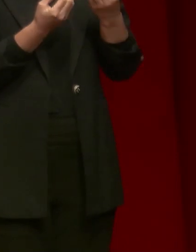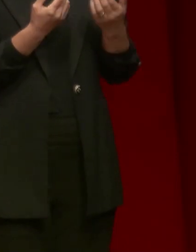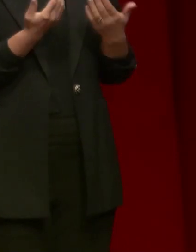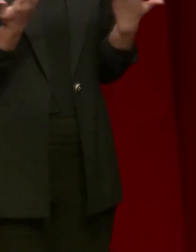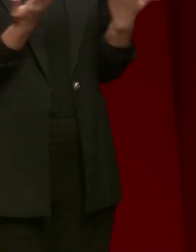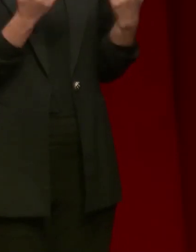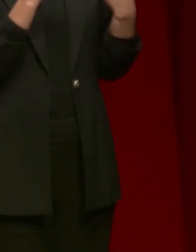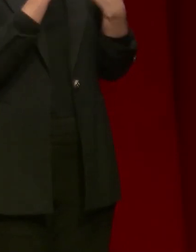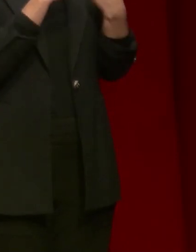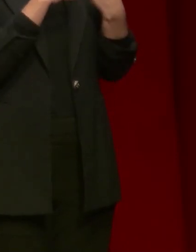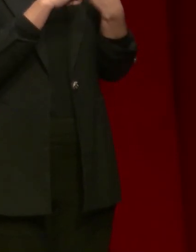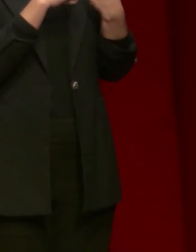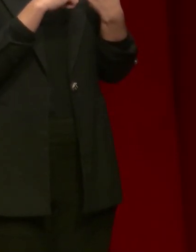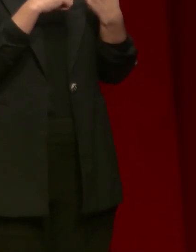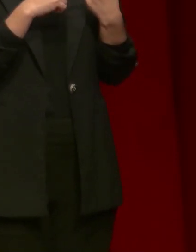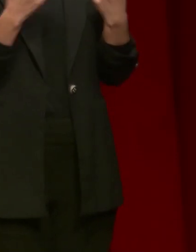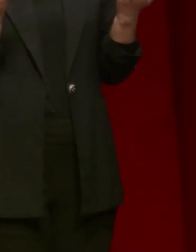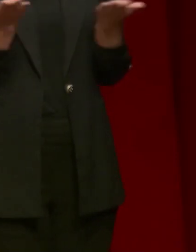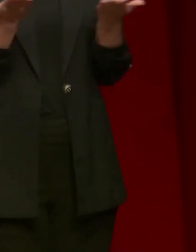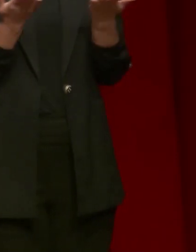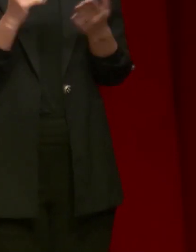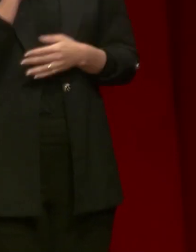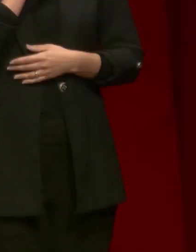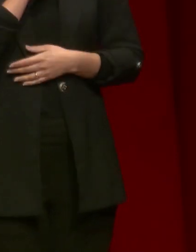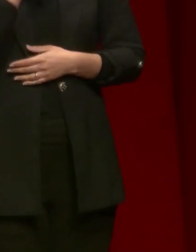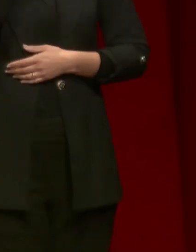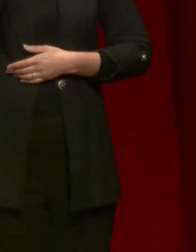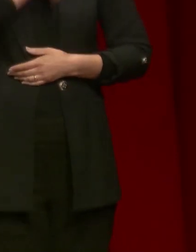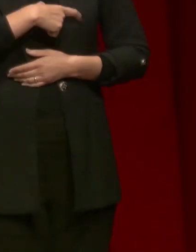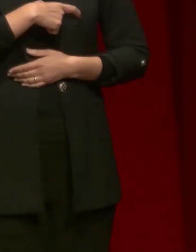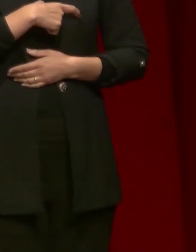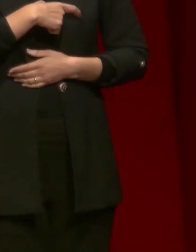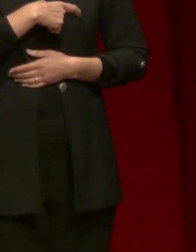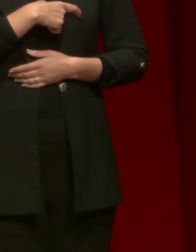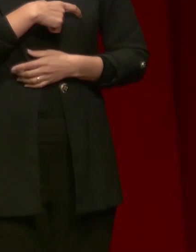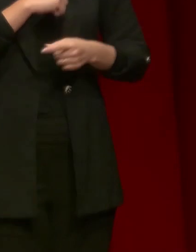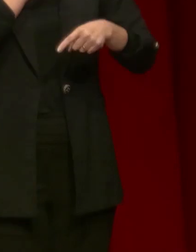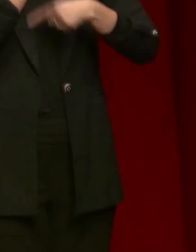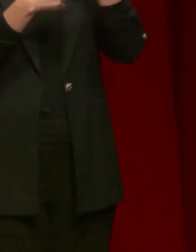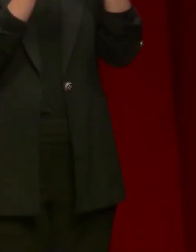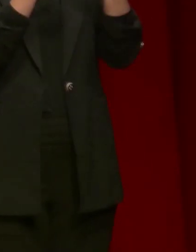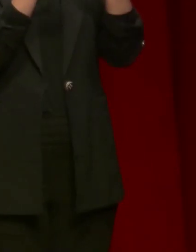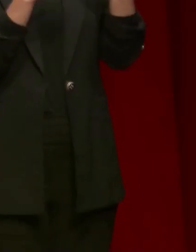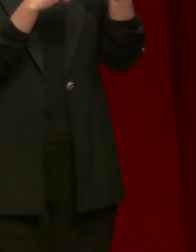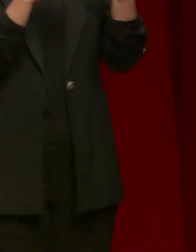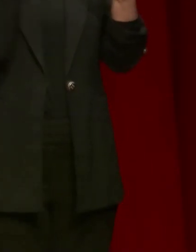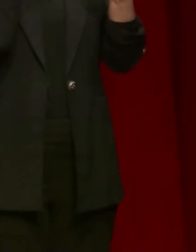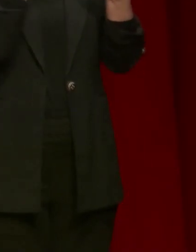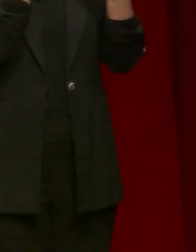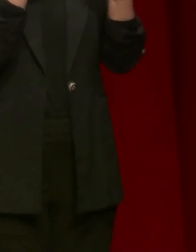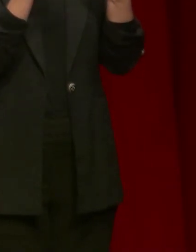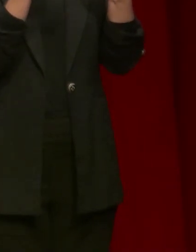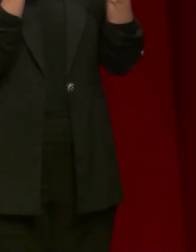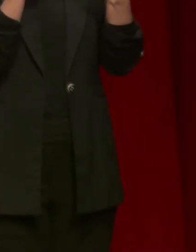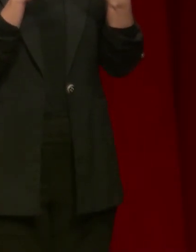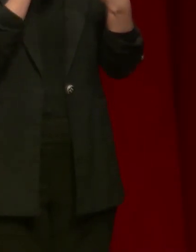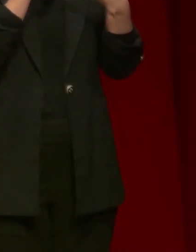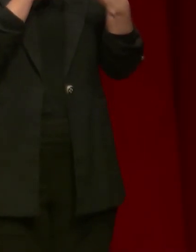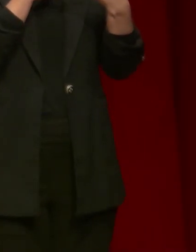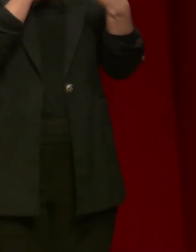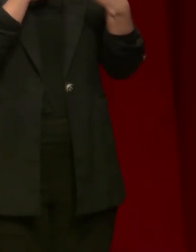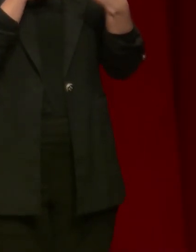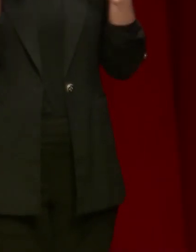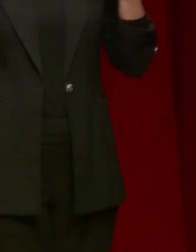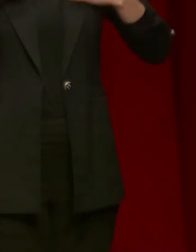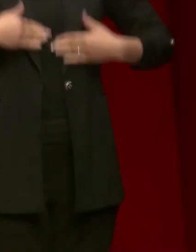Paula? Depois das meninas, né? Aí, vou falar para vocês saberem onde eu estou. Eu estou de terno